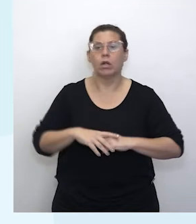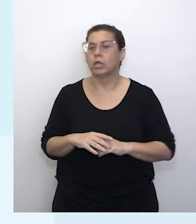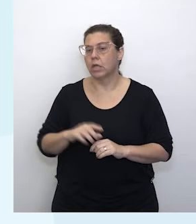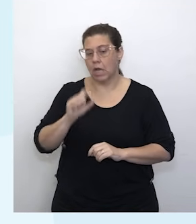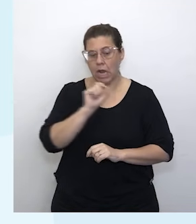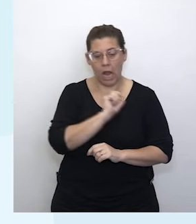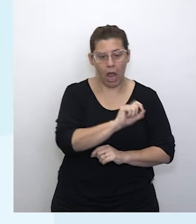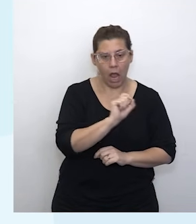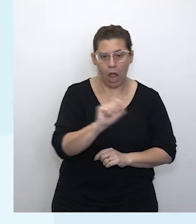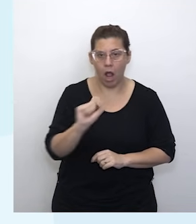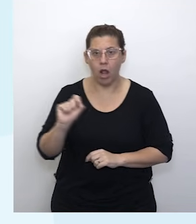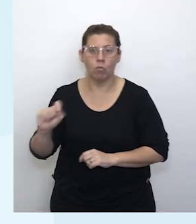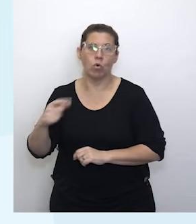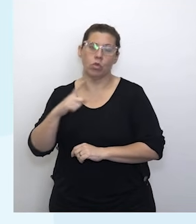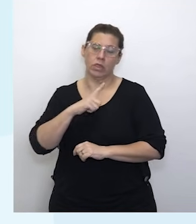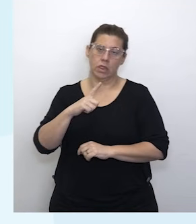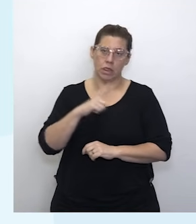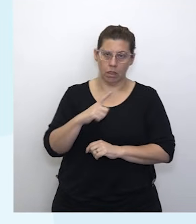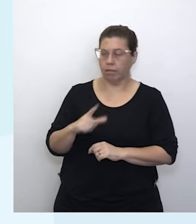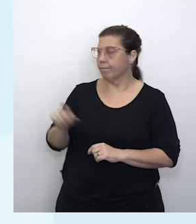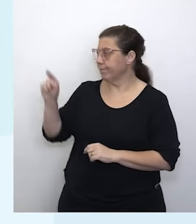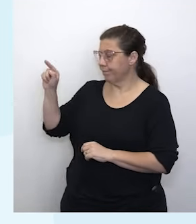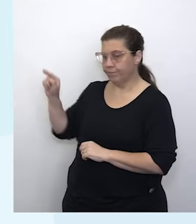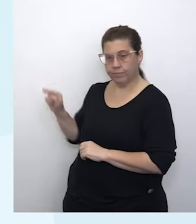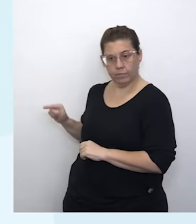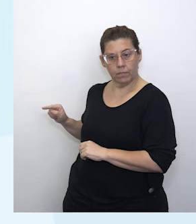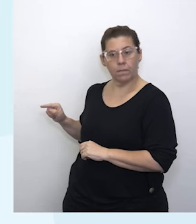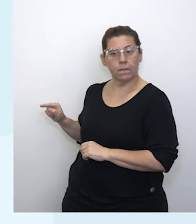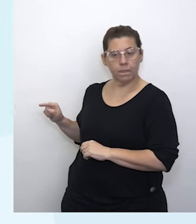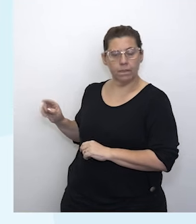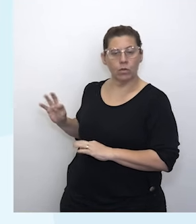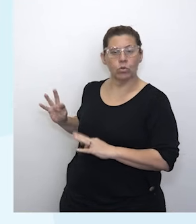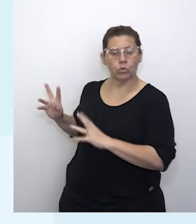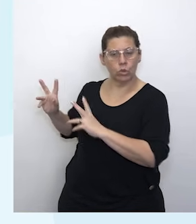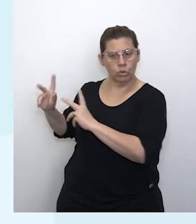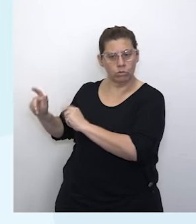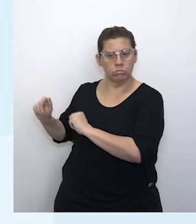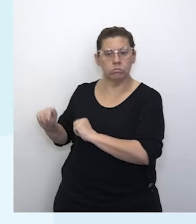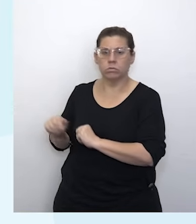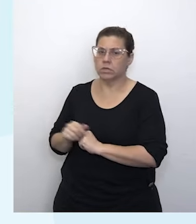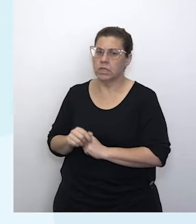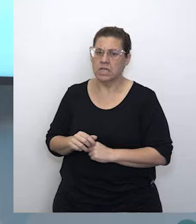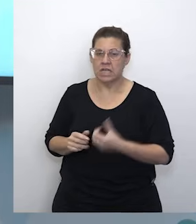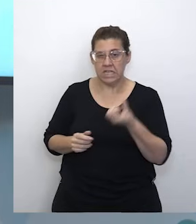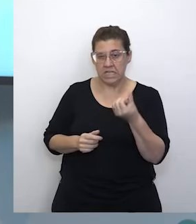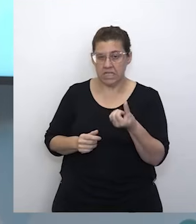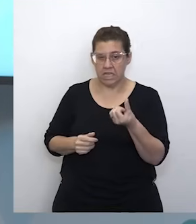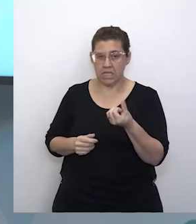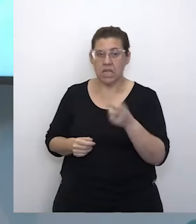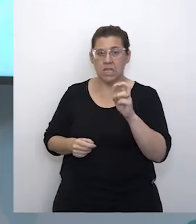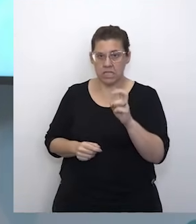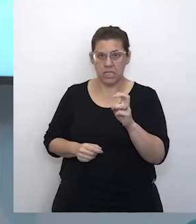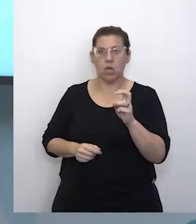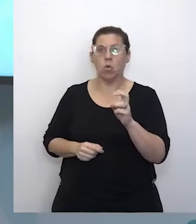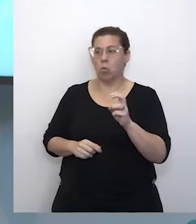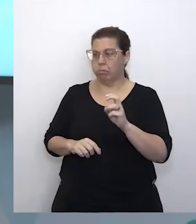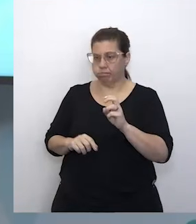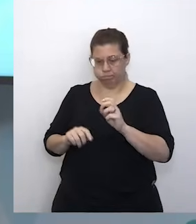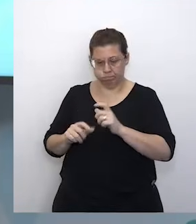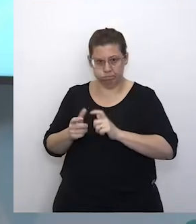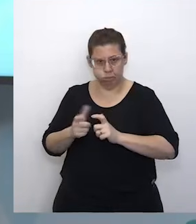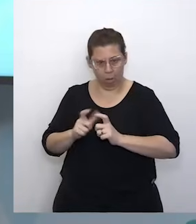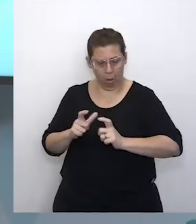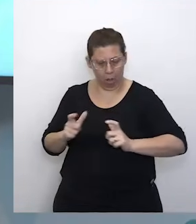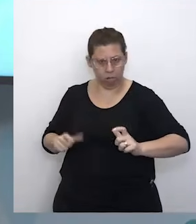cada uma vai desenvolver a seu tempo, certo? Mas todas elas, eu garanto para vocês que, acho que das 6, 5, se eu não me engano, desenvolveram, tá? Só uma